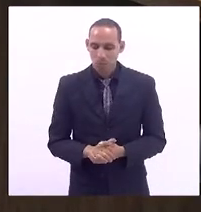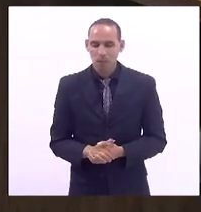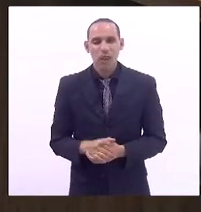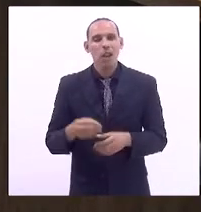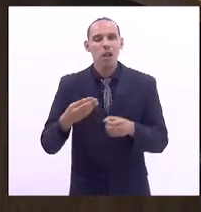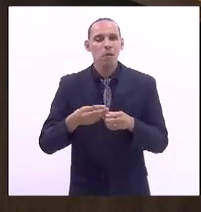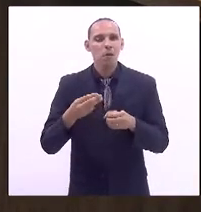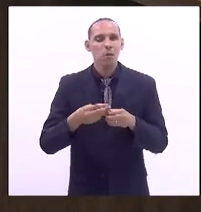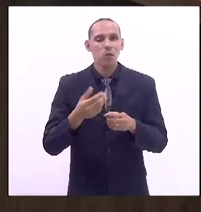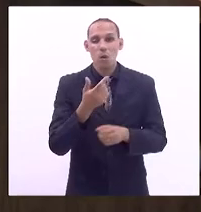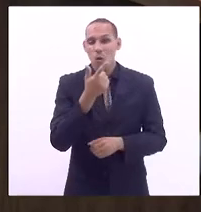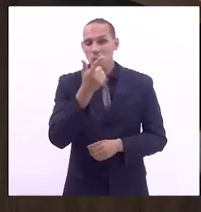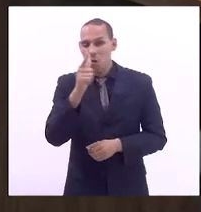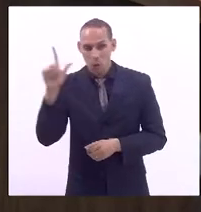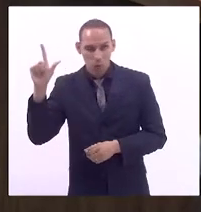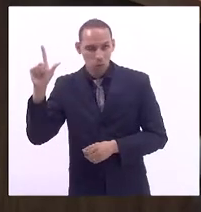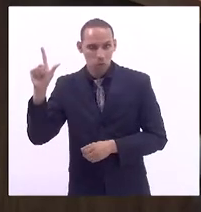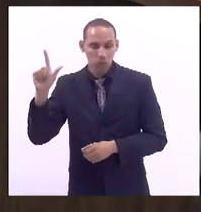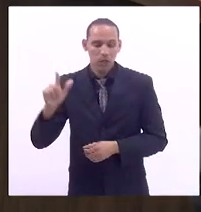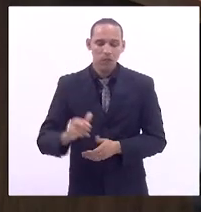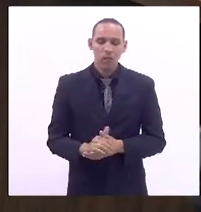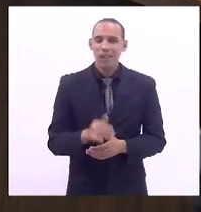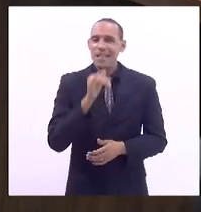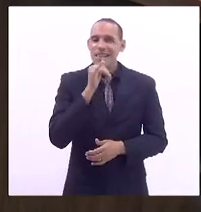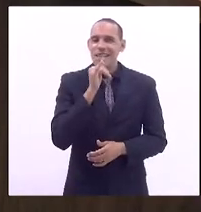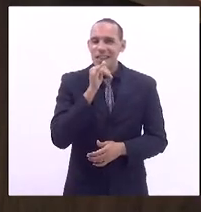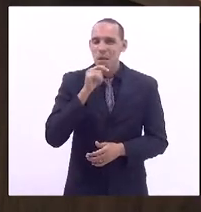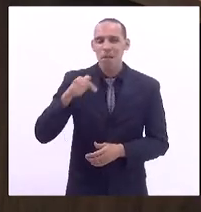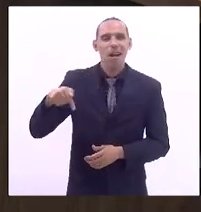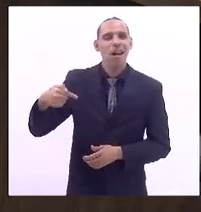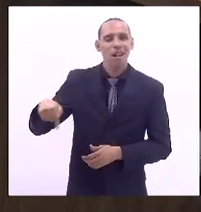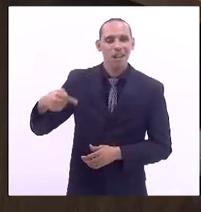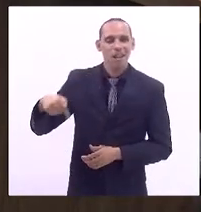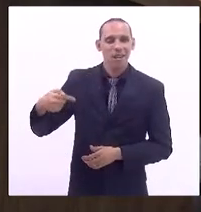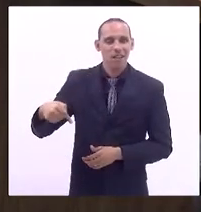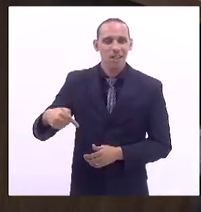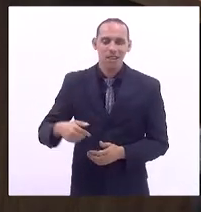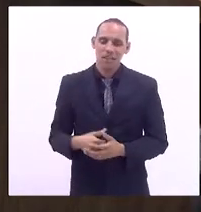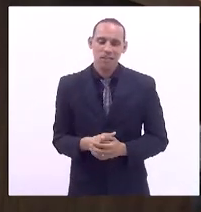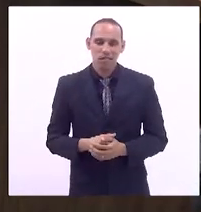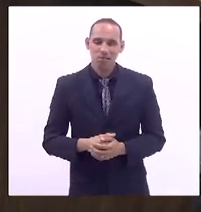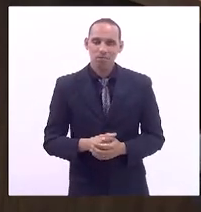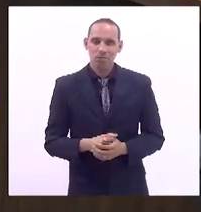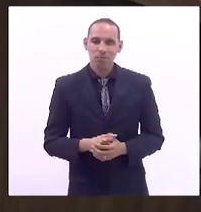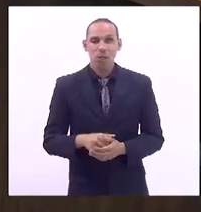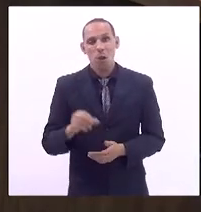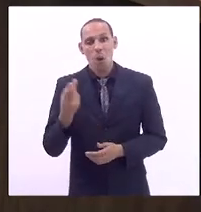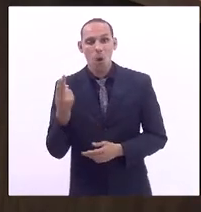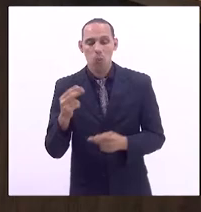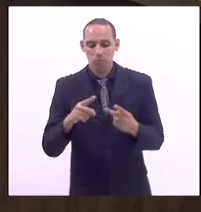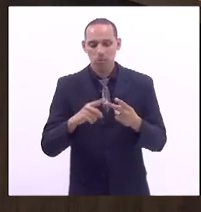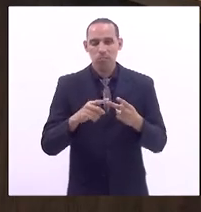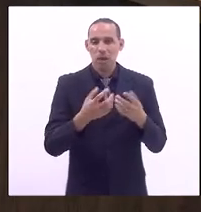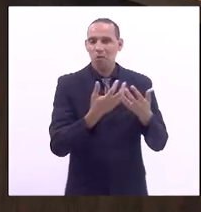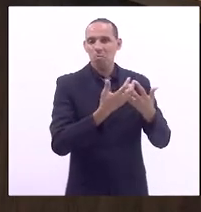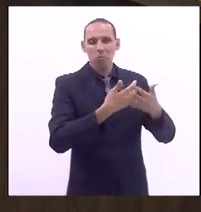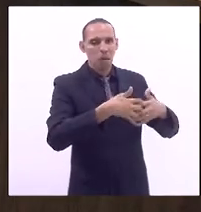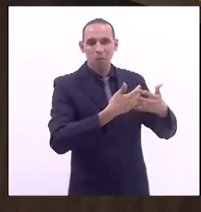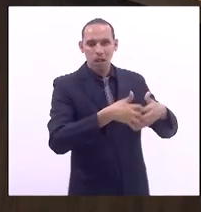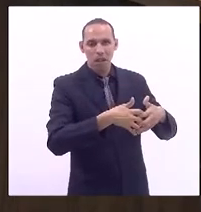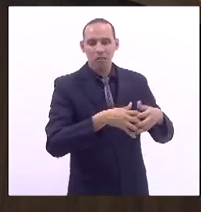outros municípios por exemplo Queimados e por exemplo Petrópolis